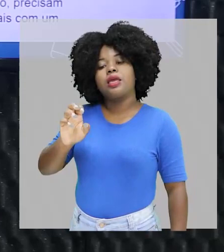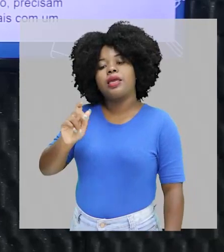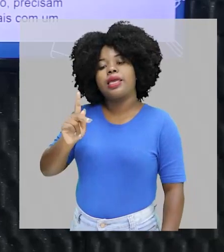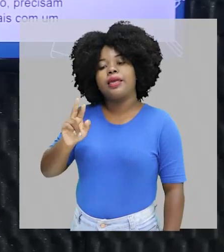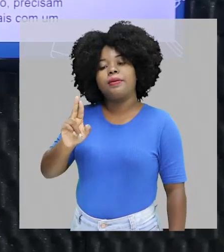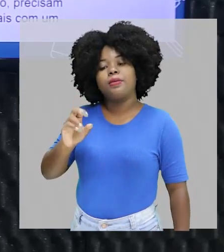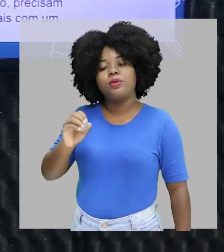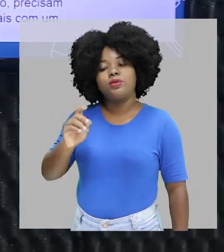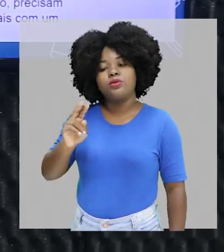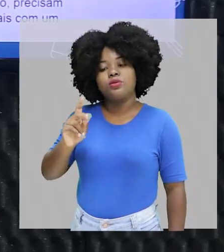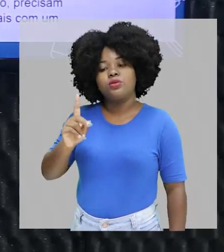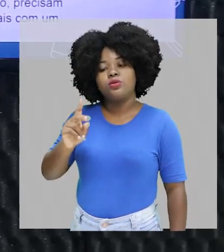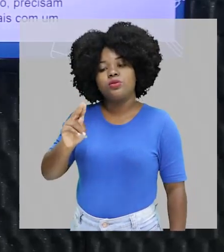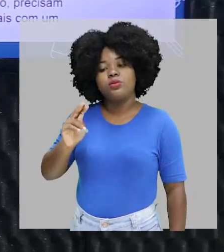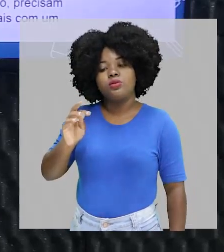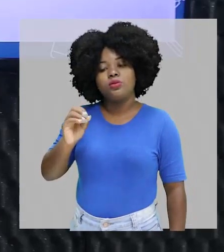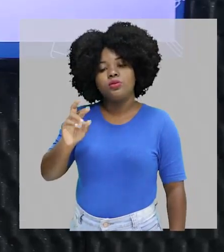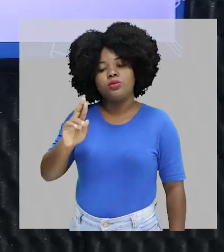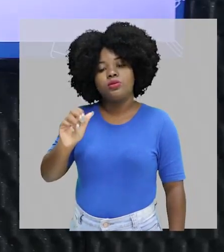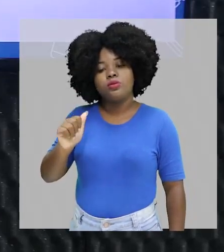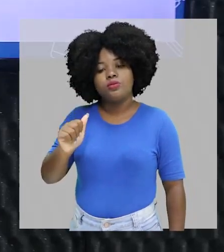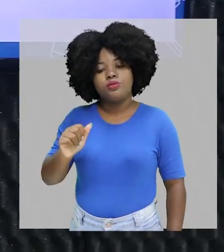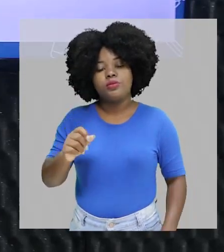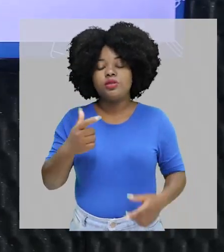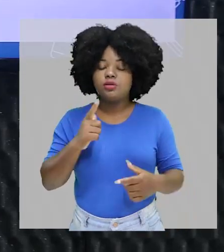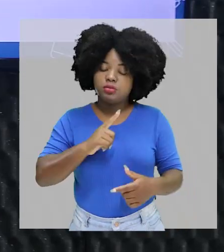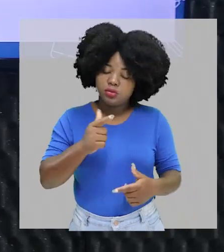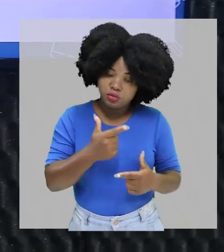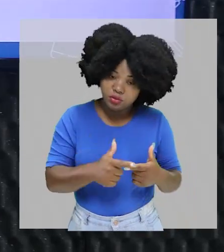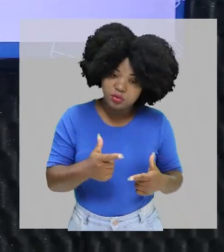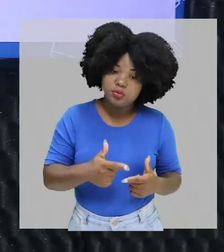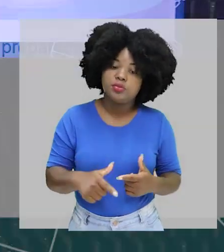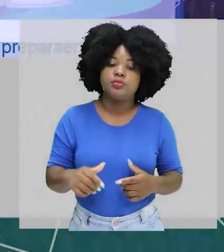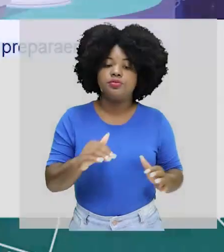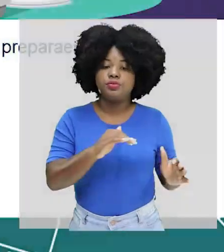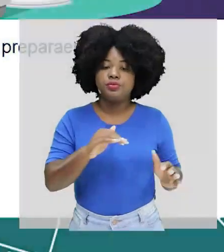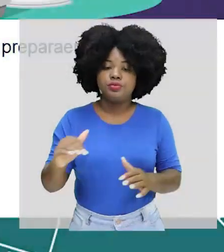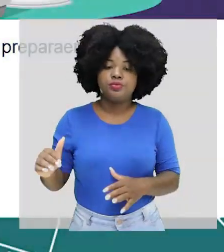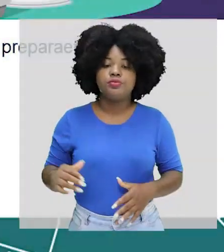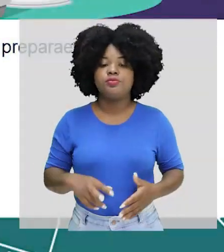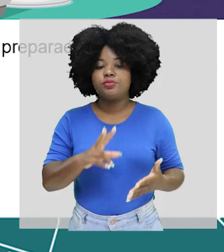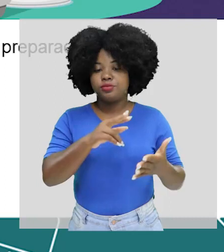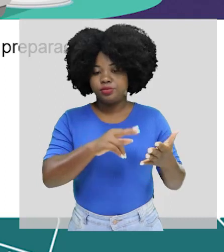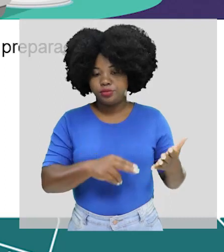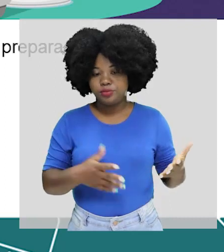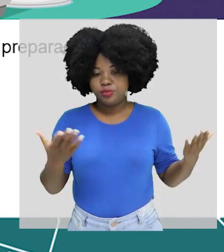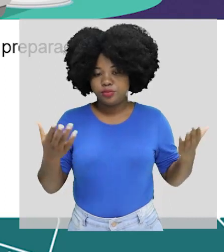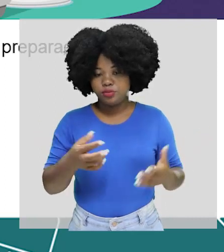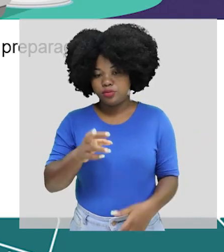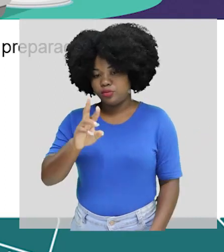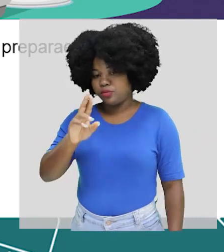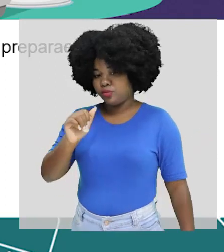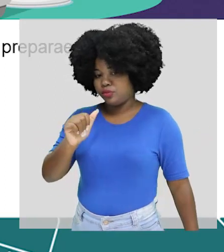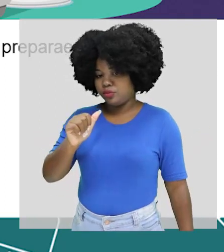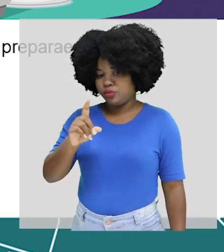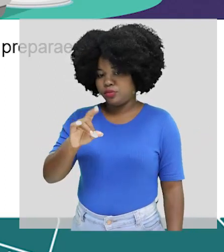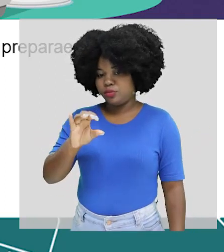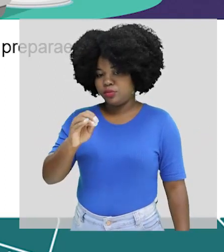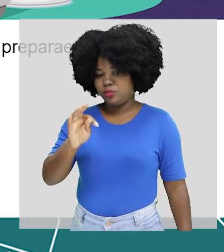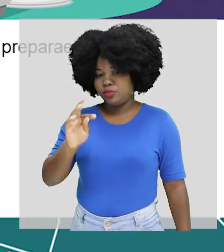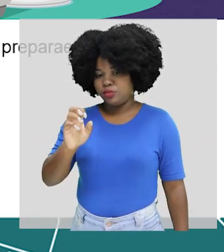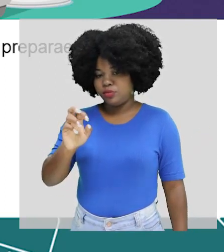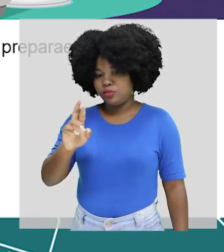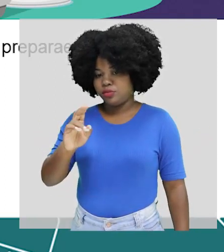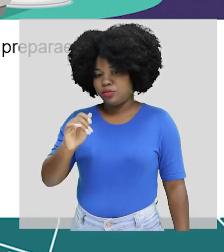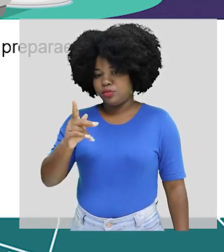células reprodutoras. Tudo bem? Bom, a radioterapia, né, um outro campo da